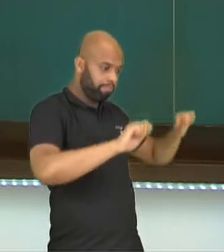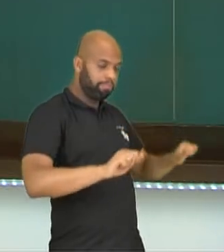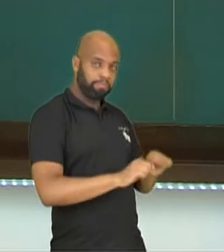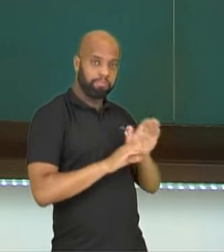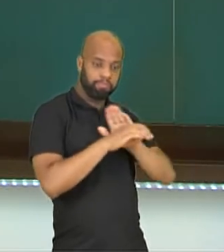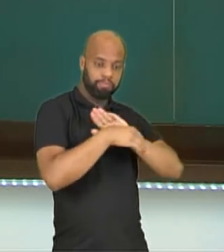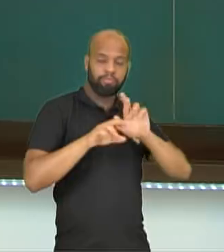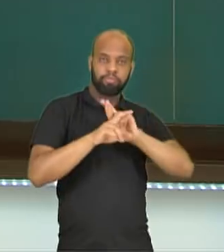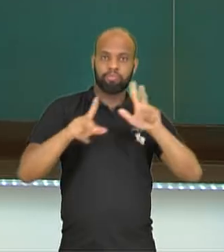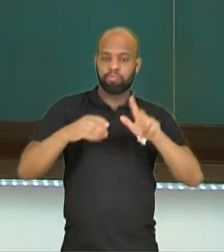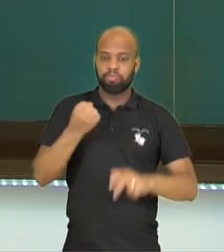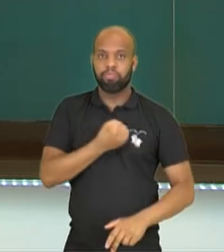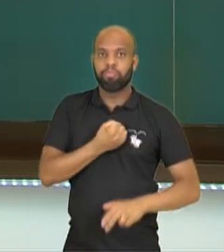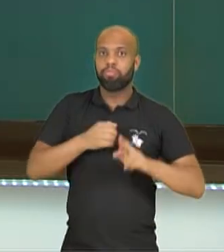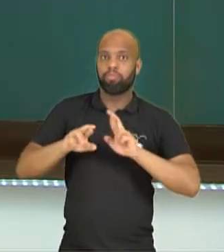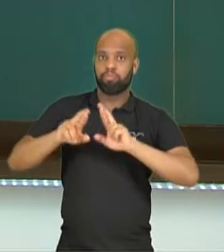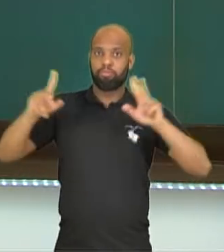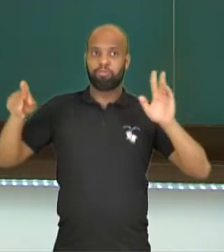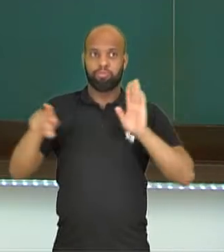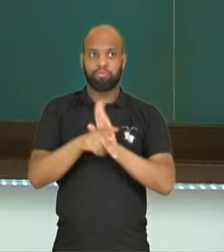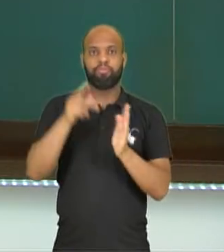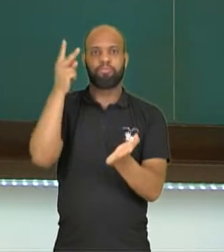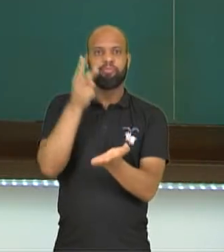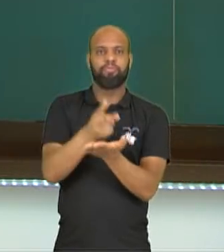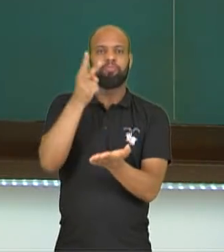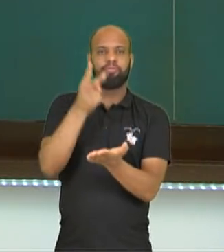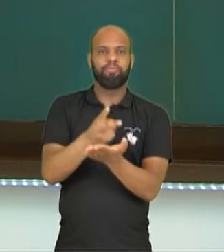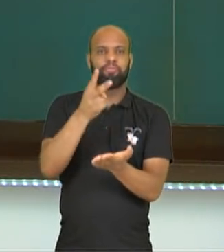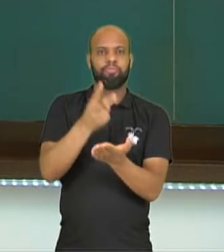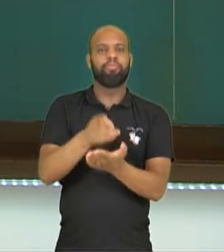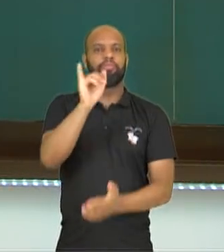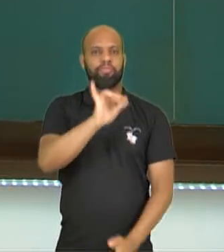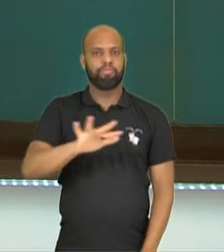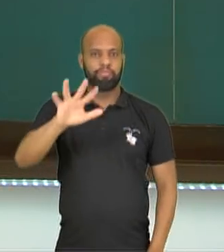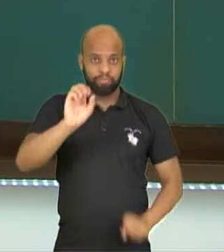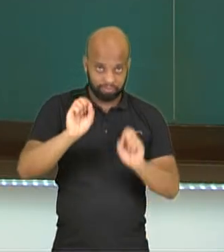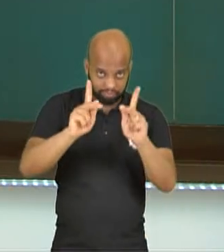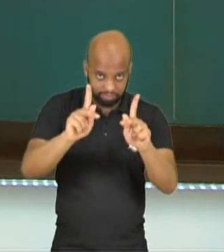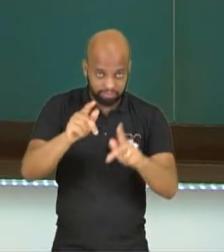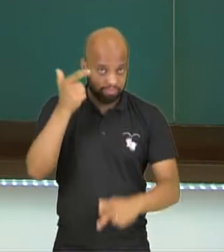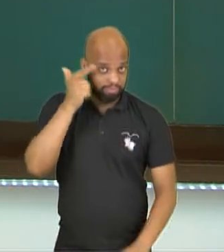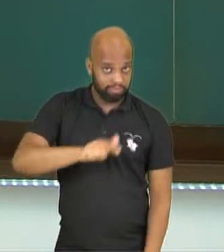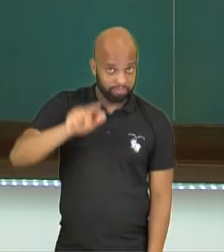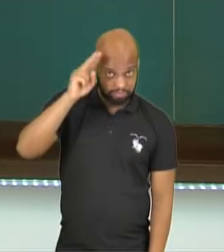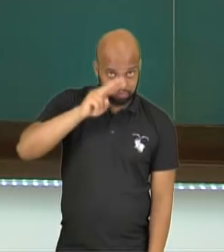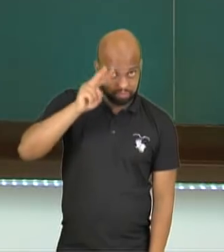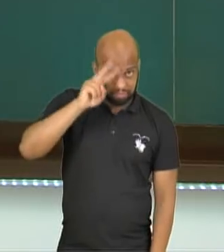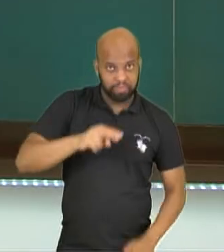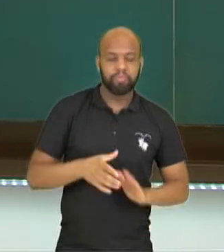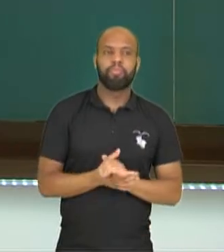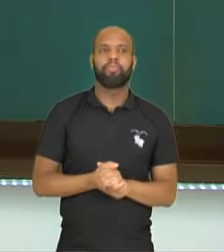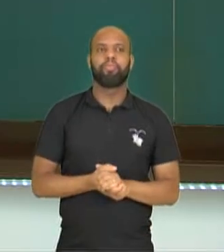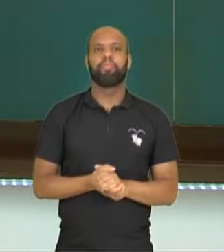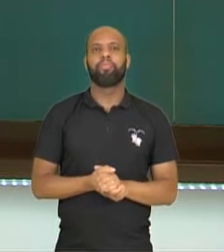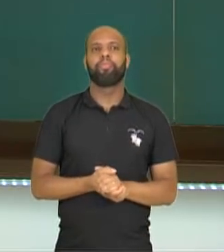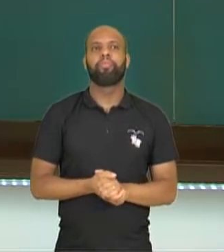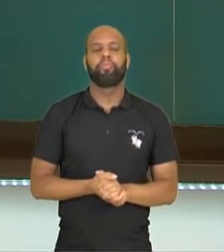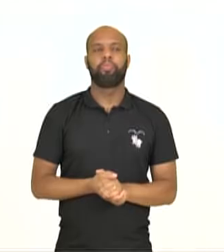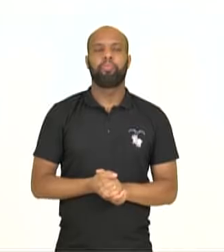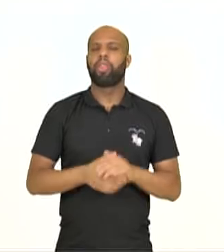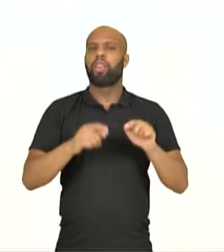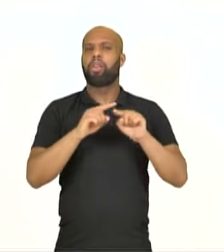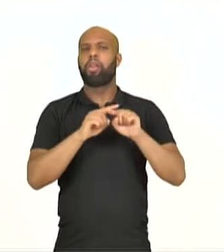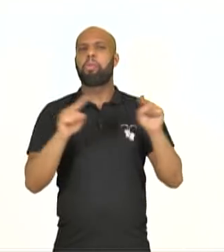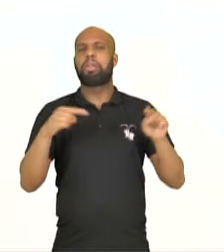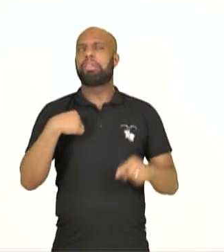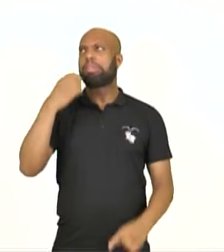valores diferentes para a mesma figura, certo? Deu para lembrar? Então vamos lá. Mas ainda